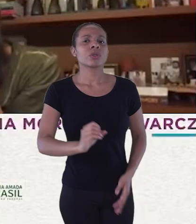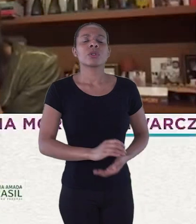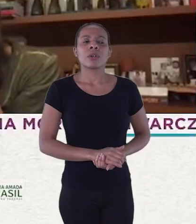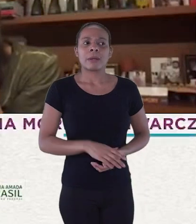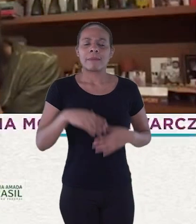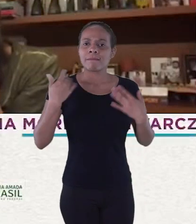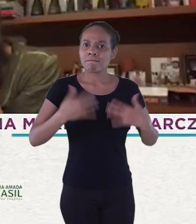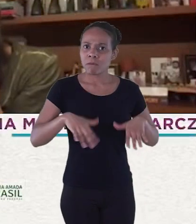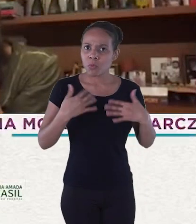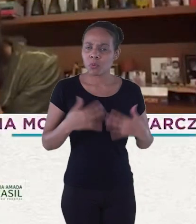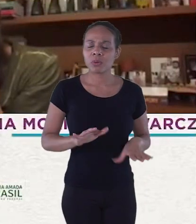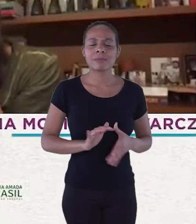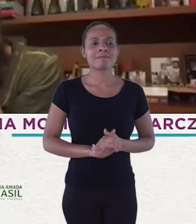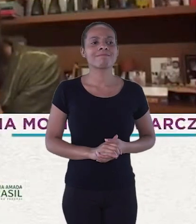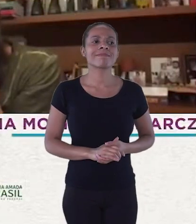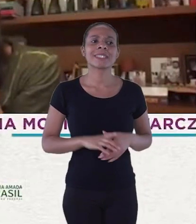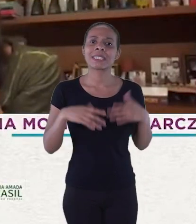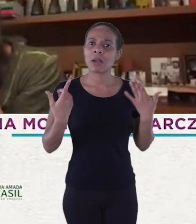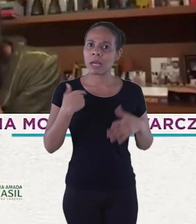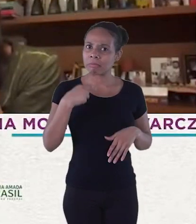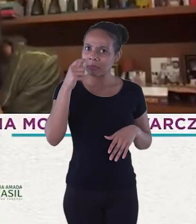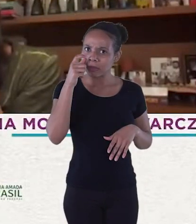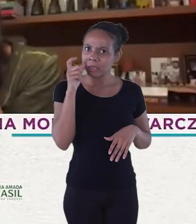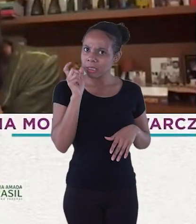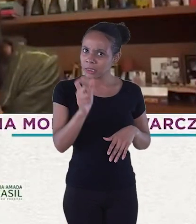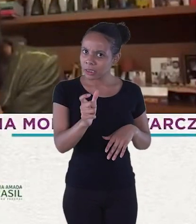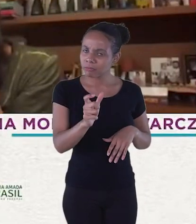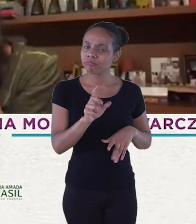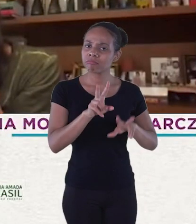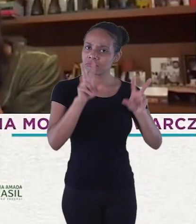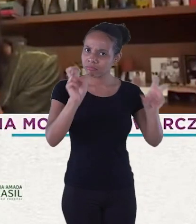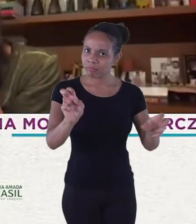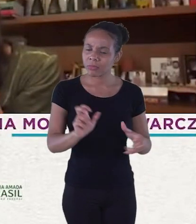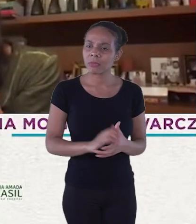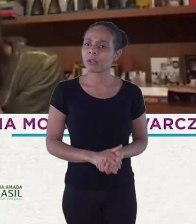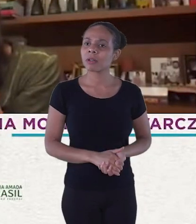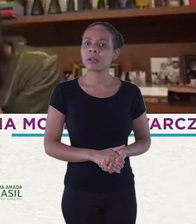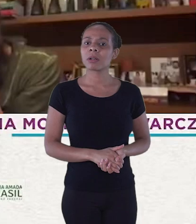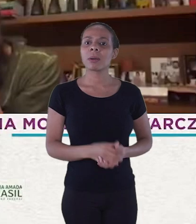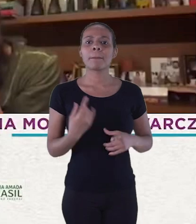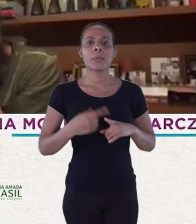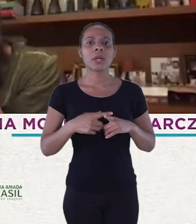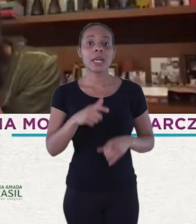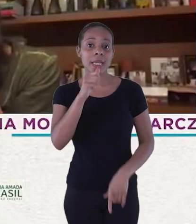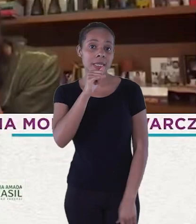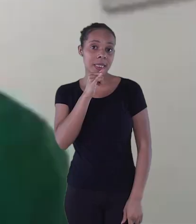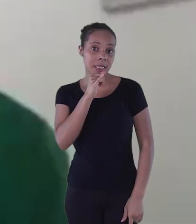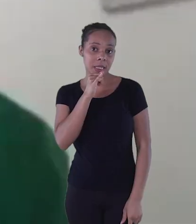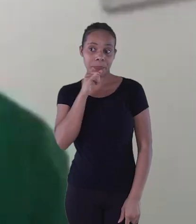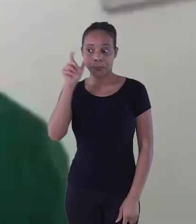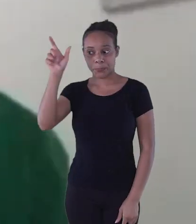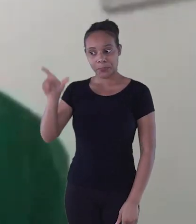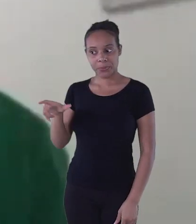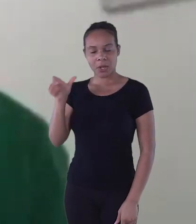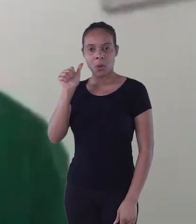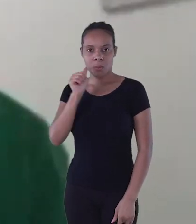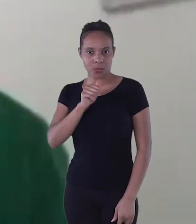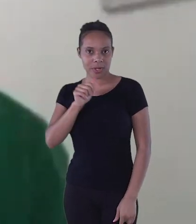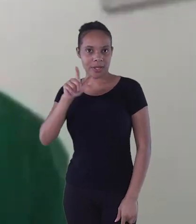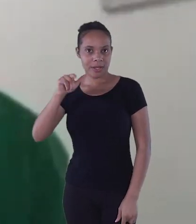que isso é muito interessante e nós tivemos vários diálogos com isso, porque o caso do Nina, que